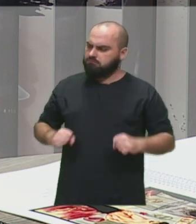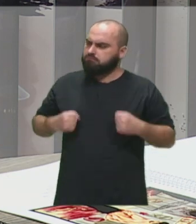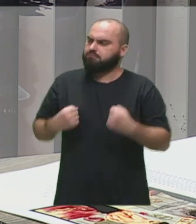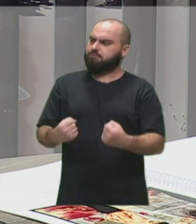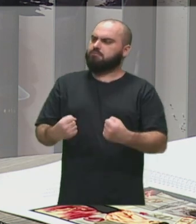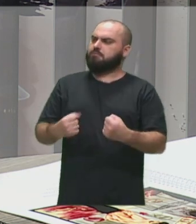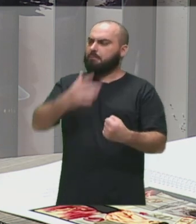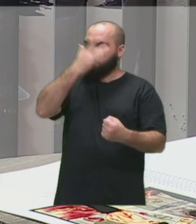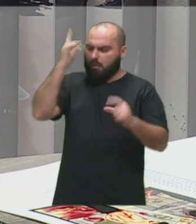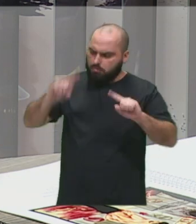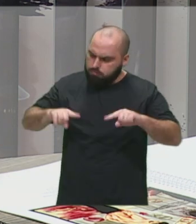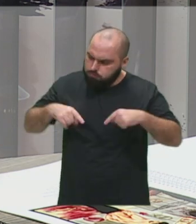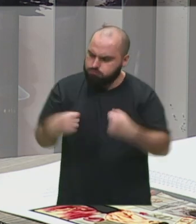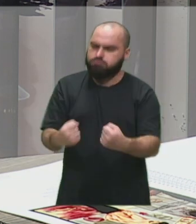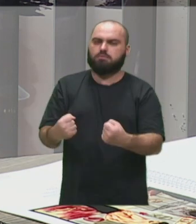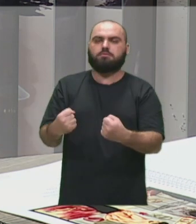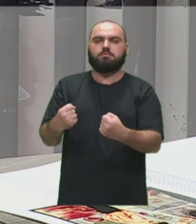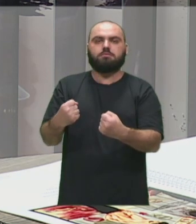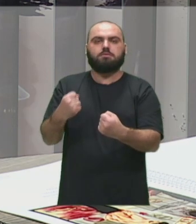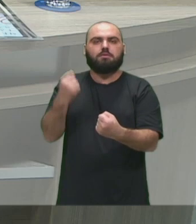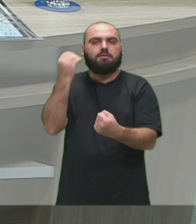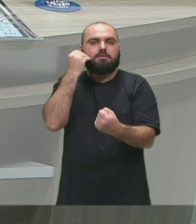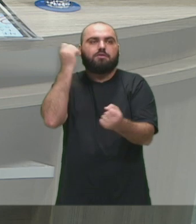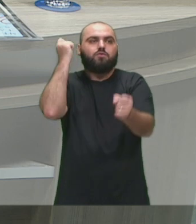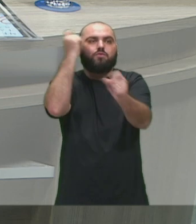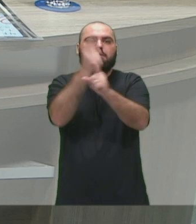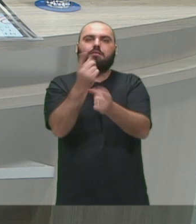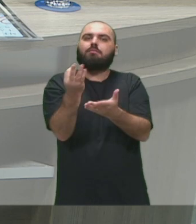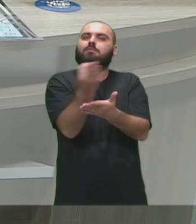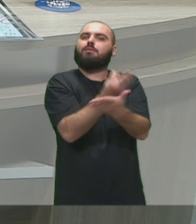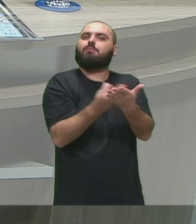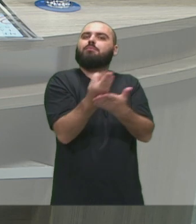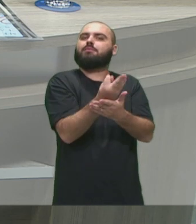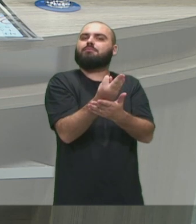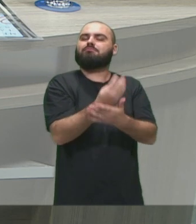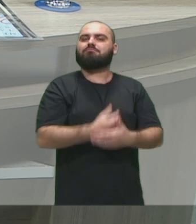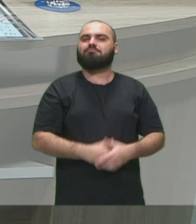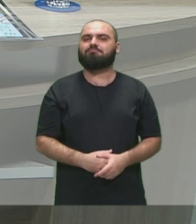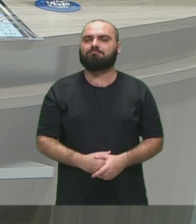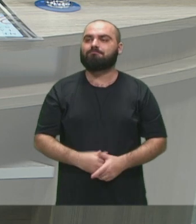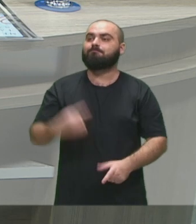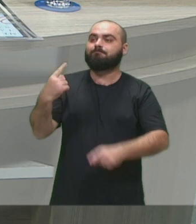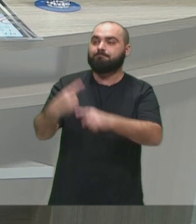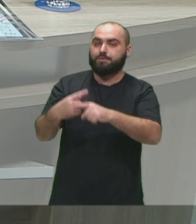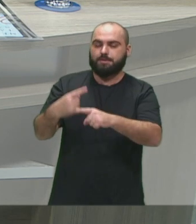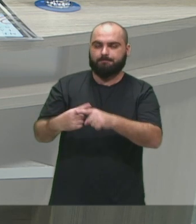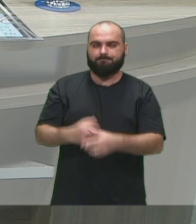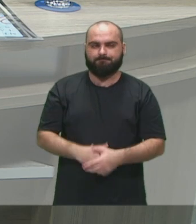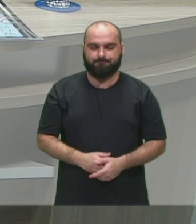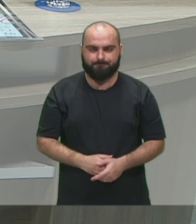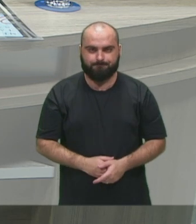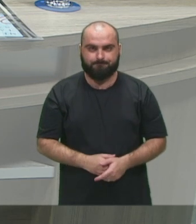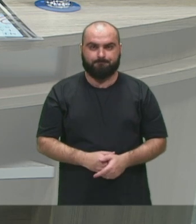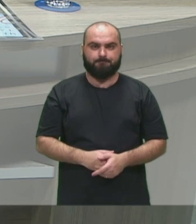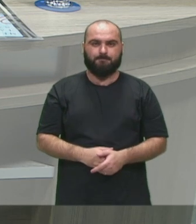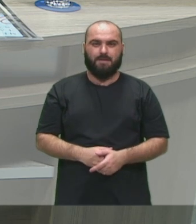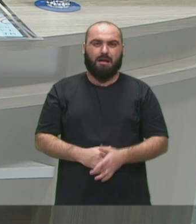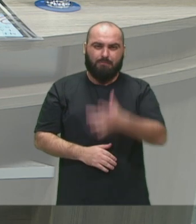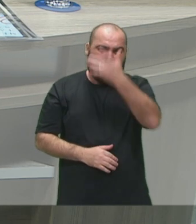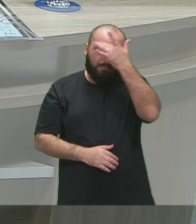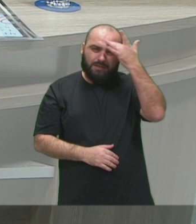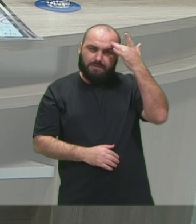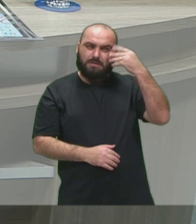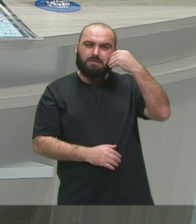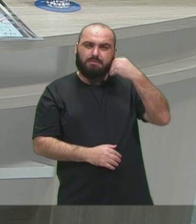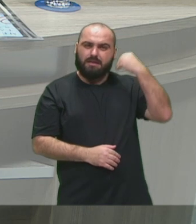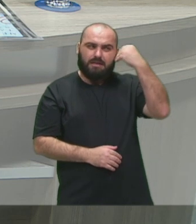a buscar ajuda terapêutica. Por quê? Porque uma pessoa que passou por um processo de violência